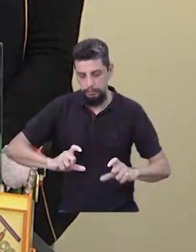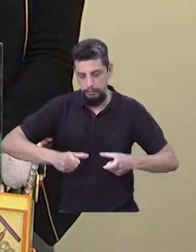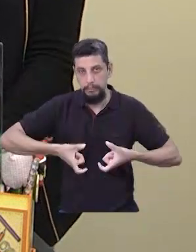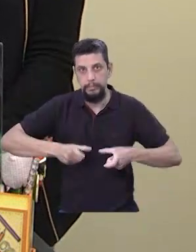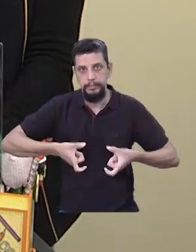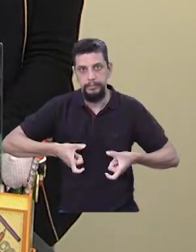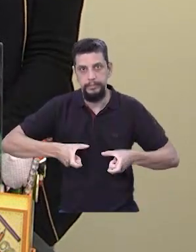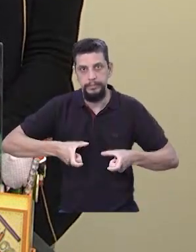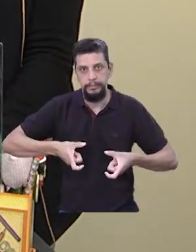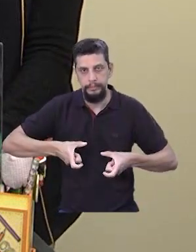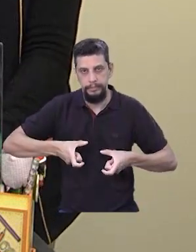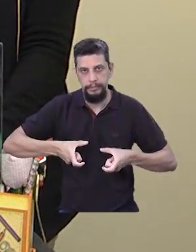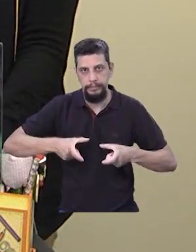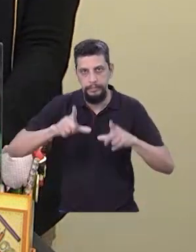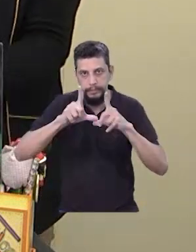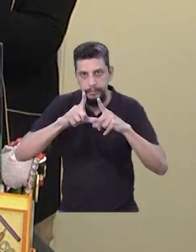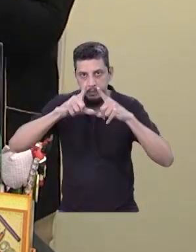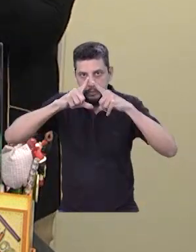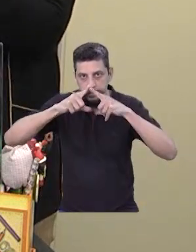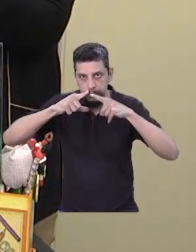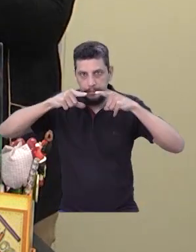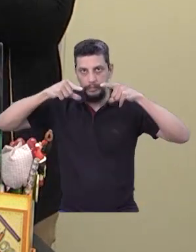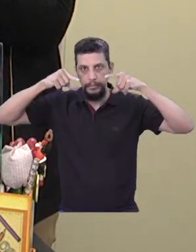pelo elástico.